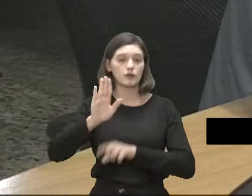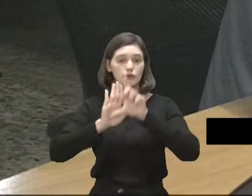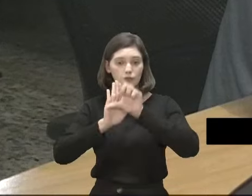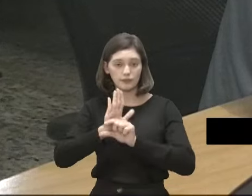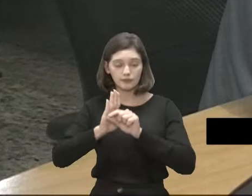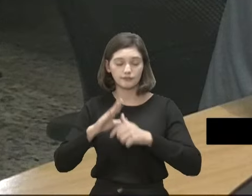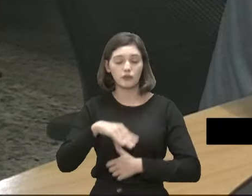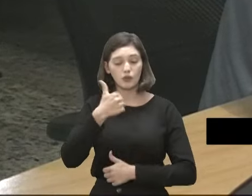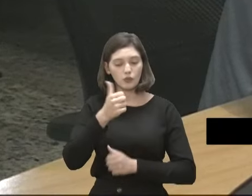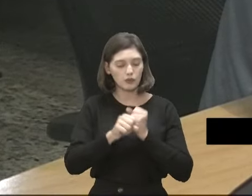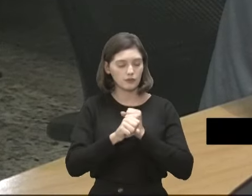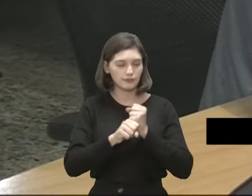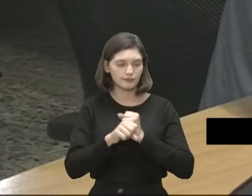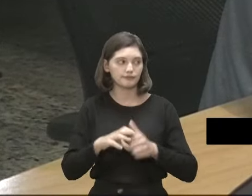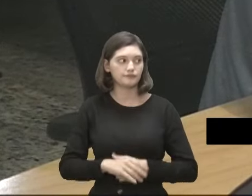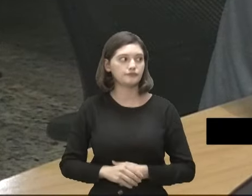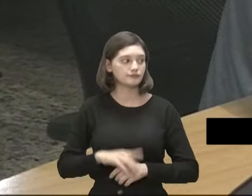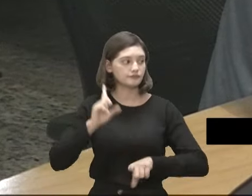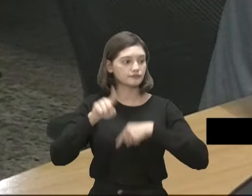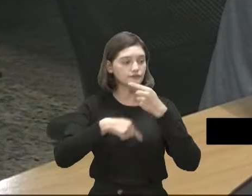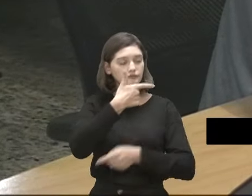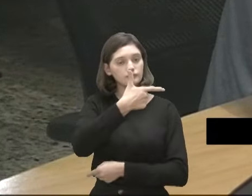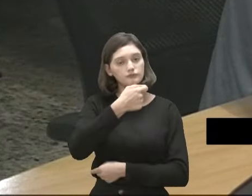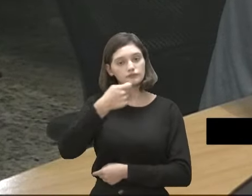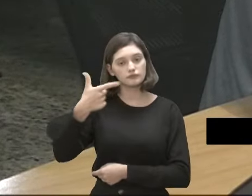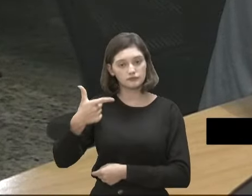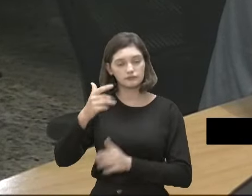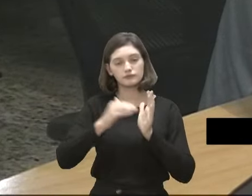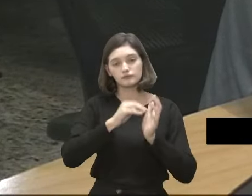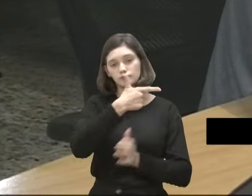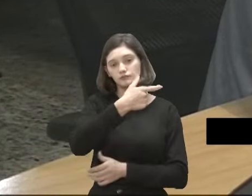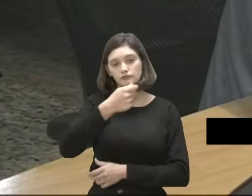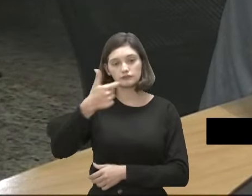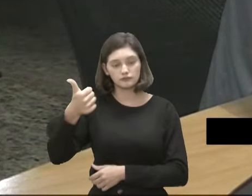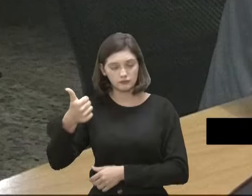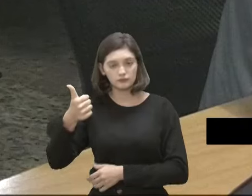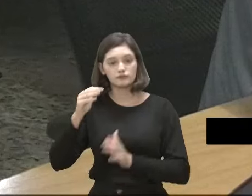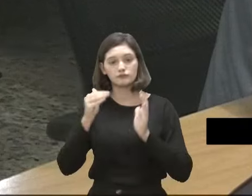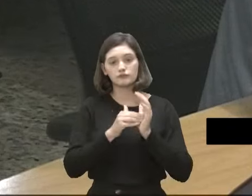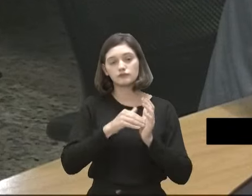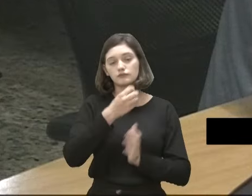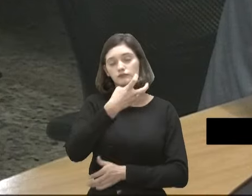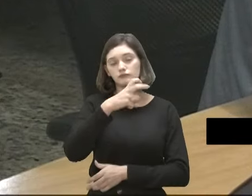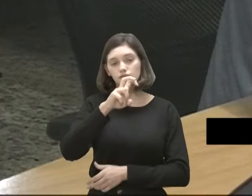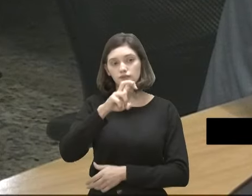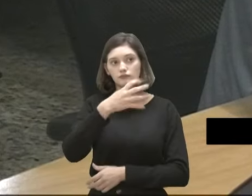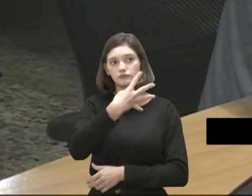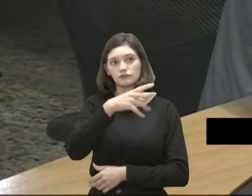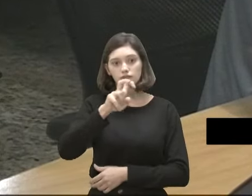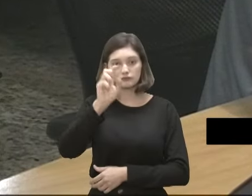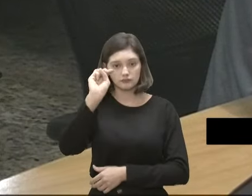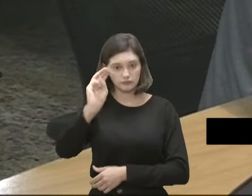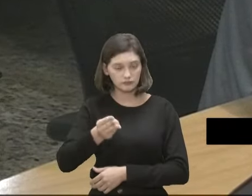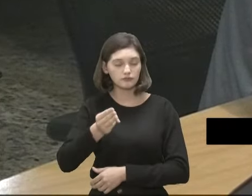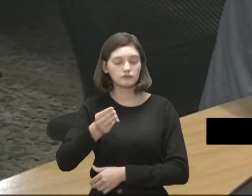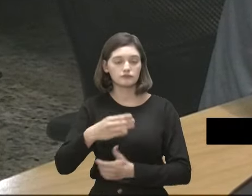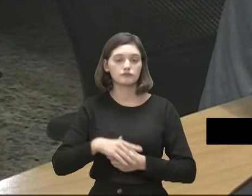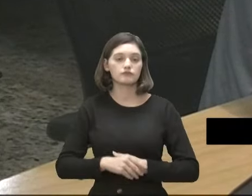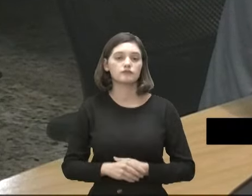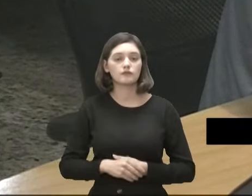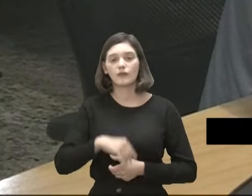ano, né. Depois de 2020 para 2021, mais 45 milhões. Depois de 2021 para 2022, se